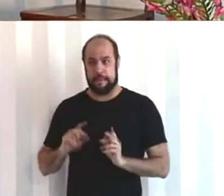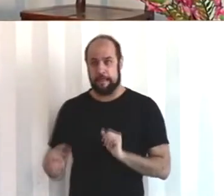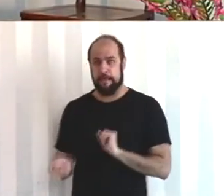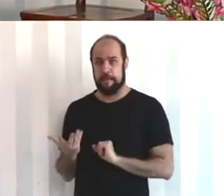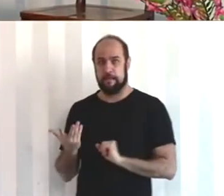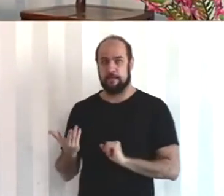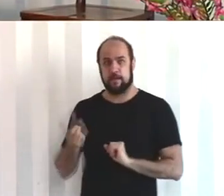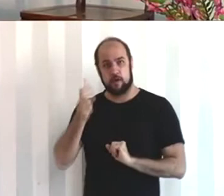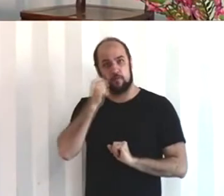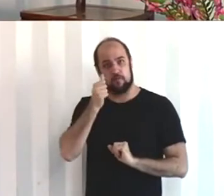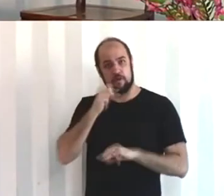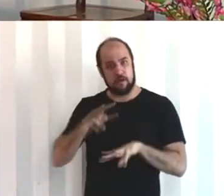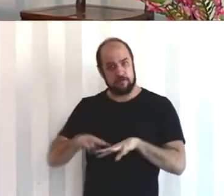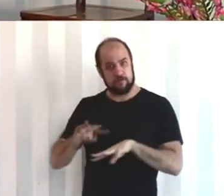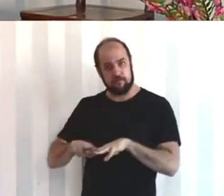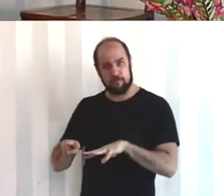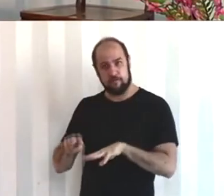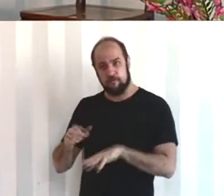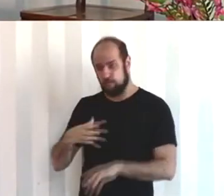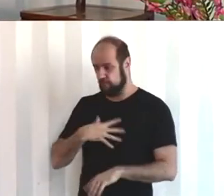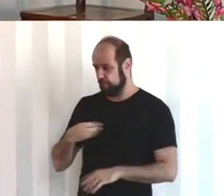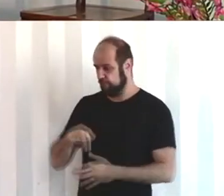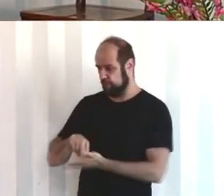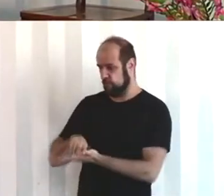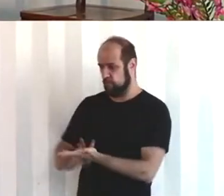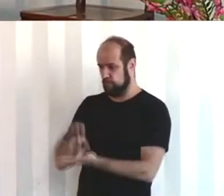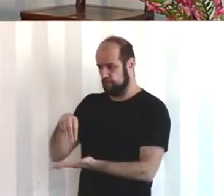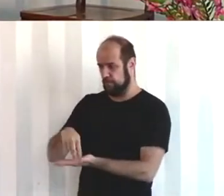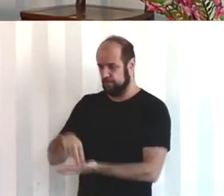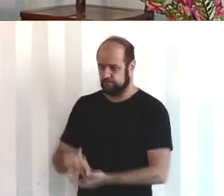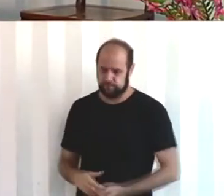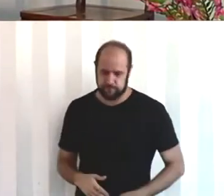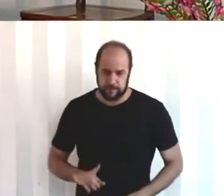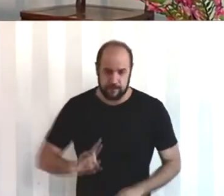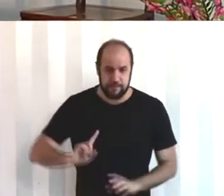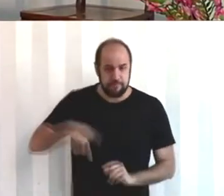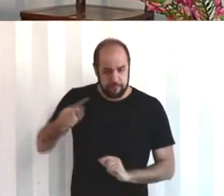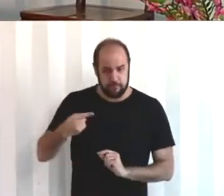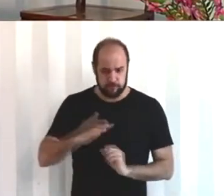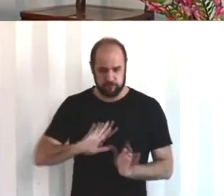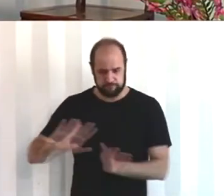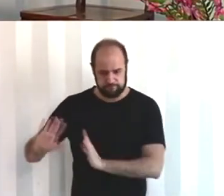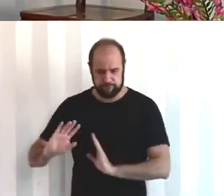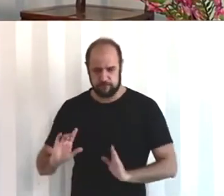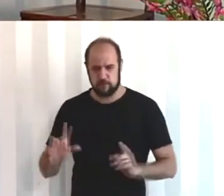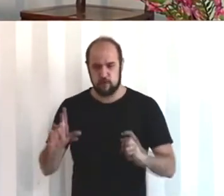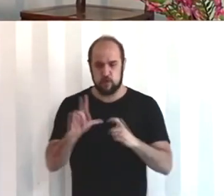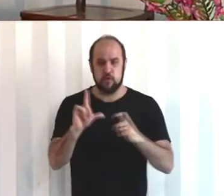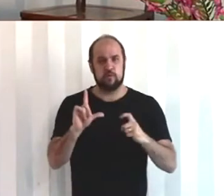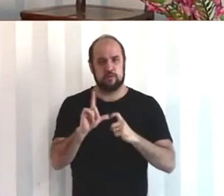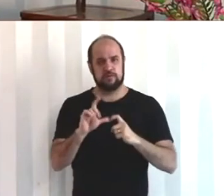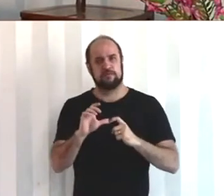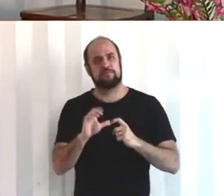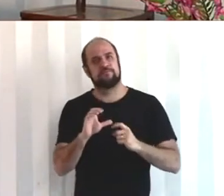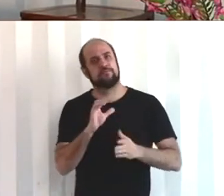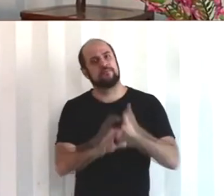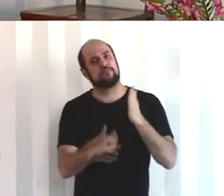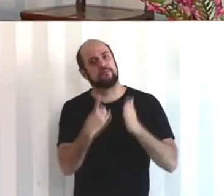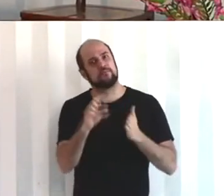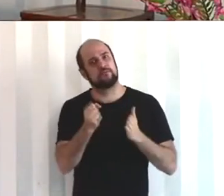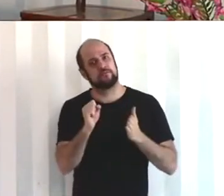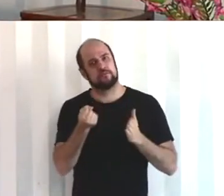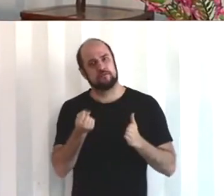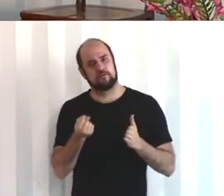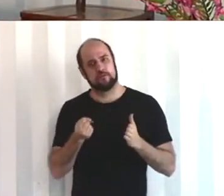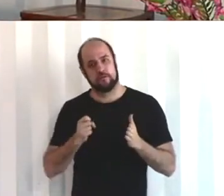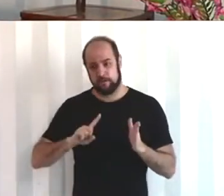ressuscitando o filho daquela viúva. Lucas capítulo 18, pulando aí o texto que nós já lemos de Lucas 17, que é um do outro texto